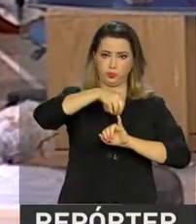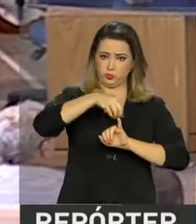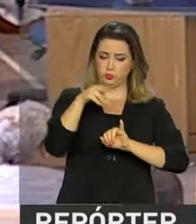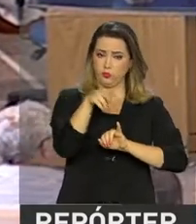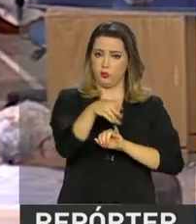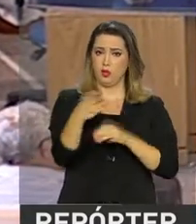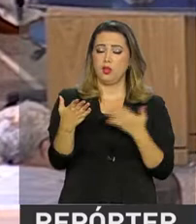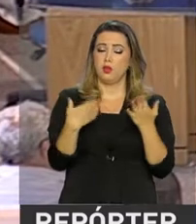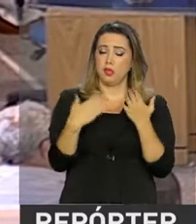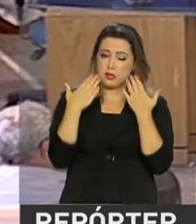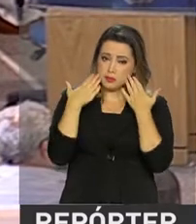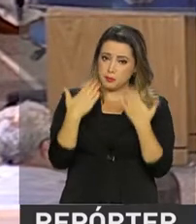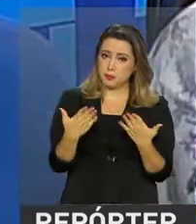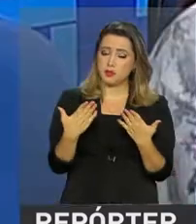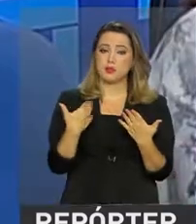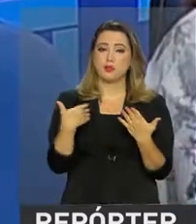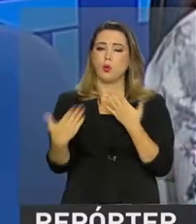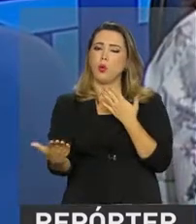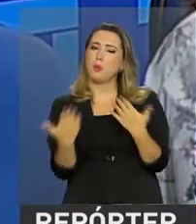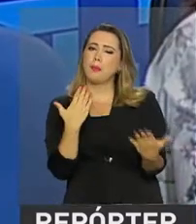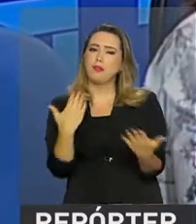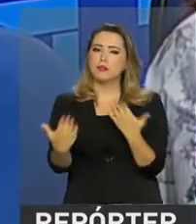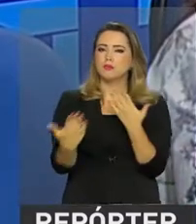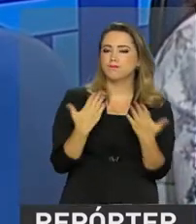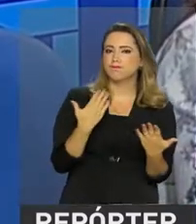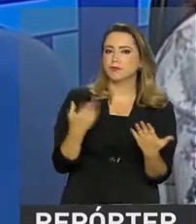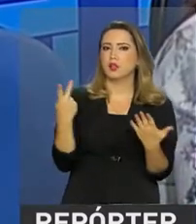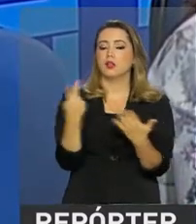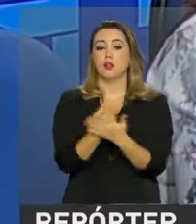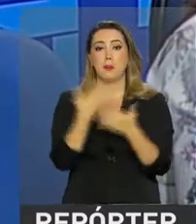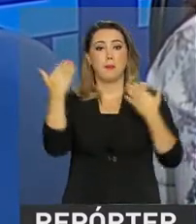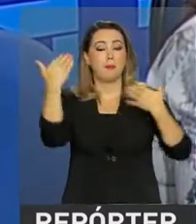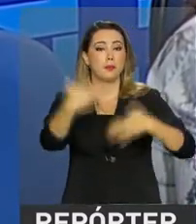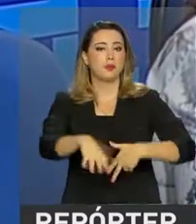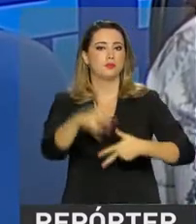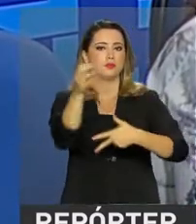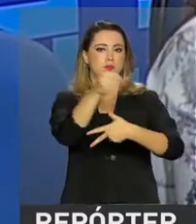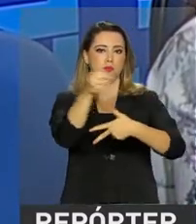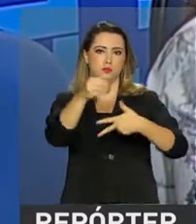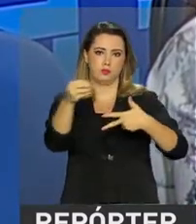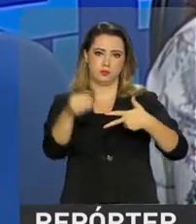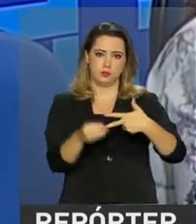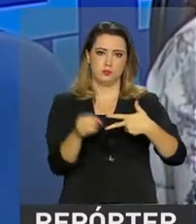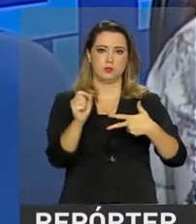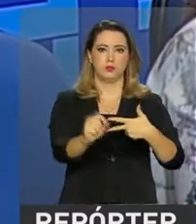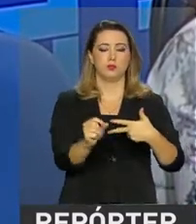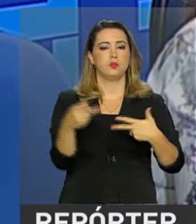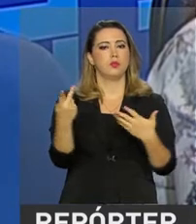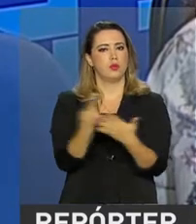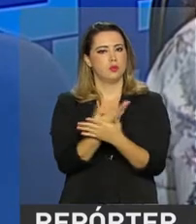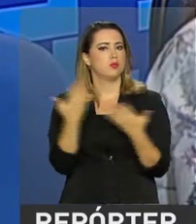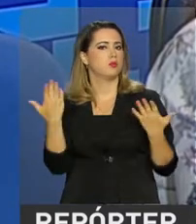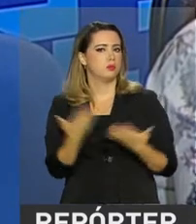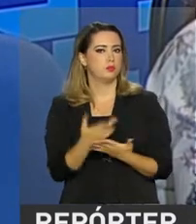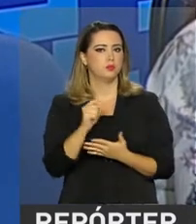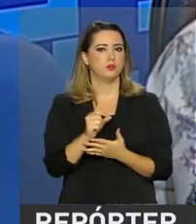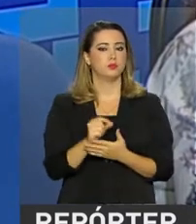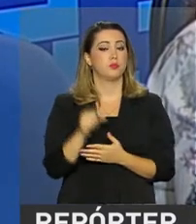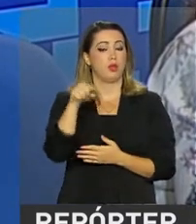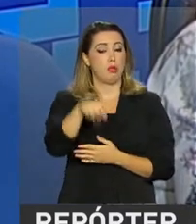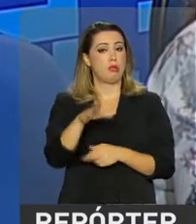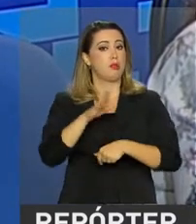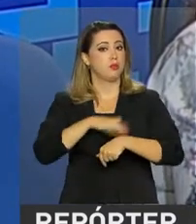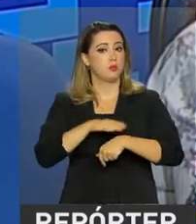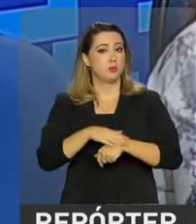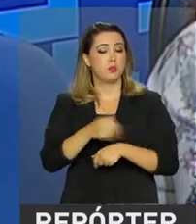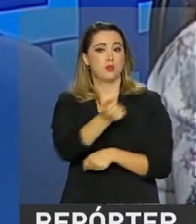Eles apresentam o balanço do último dia de provas do Exame Nacional do Ensino Médio, o Enem, realizado hoje.